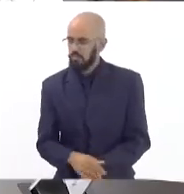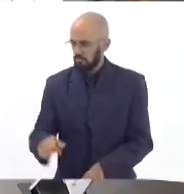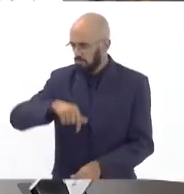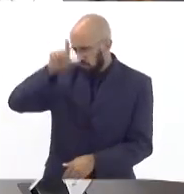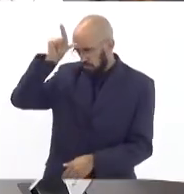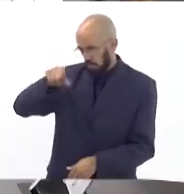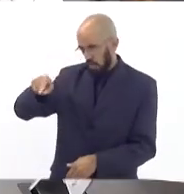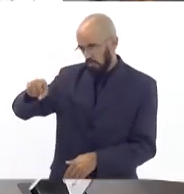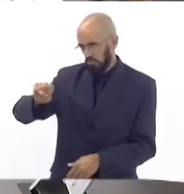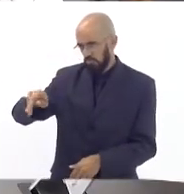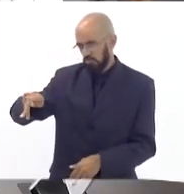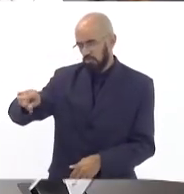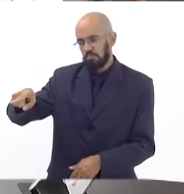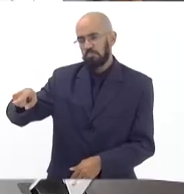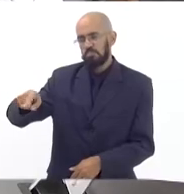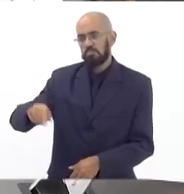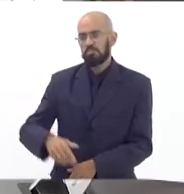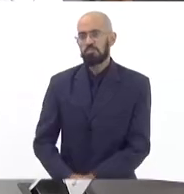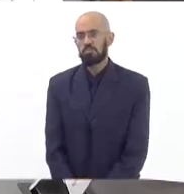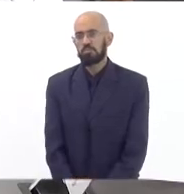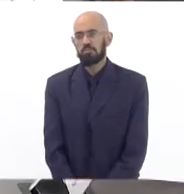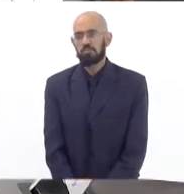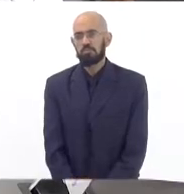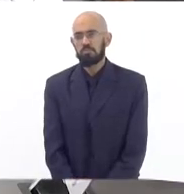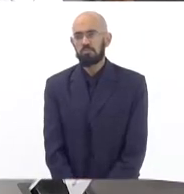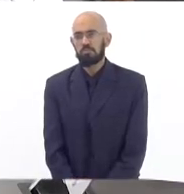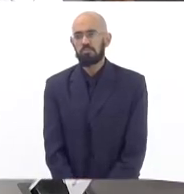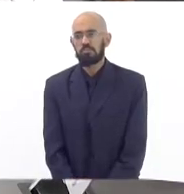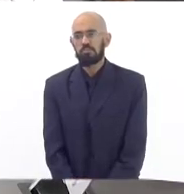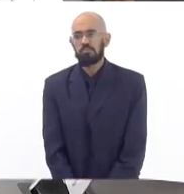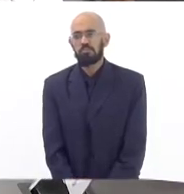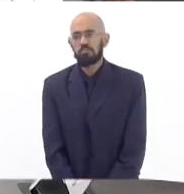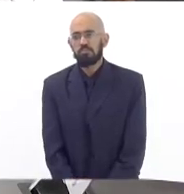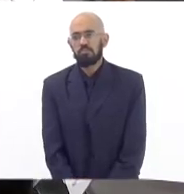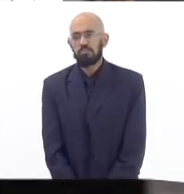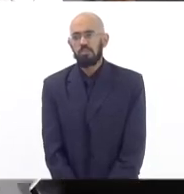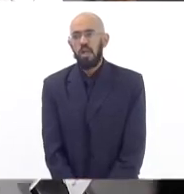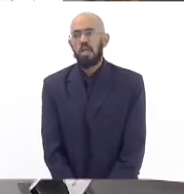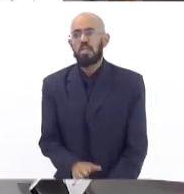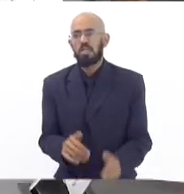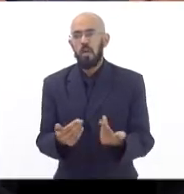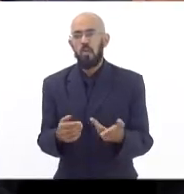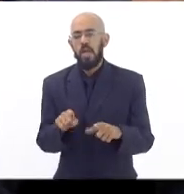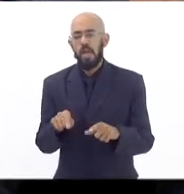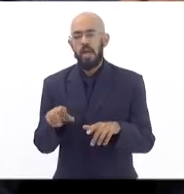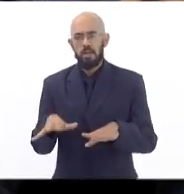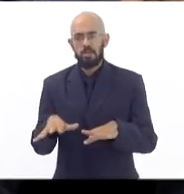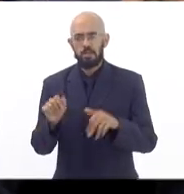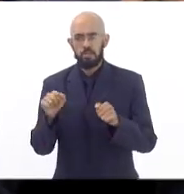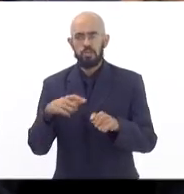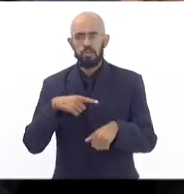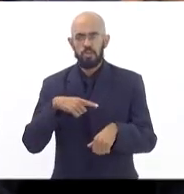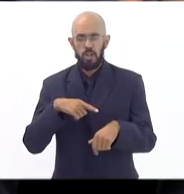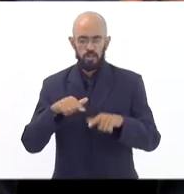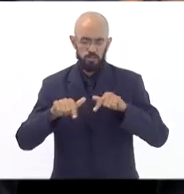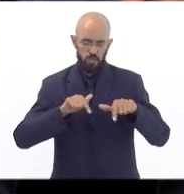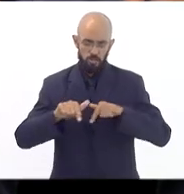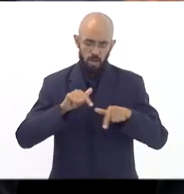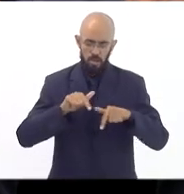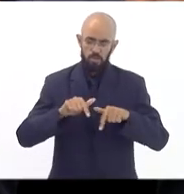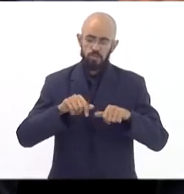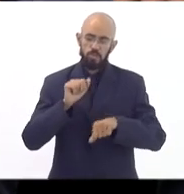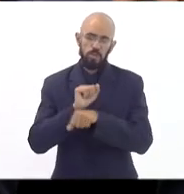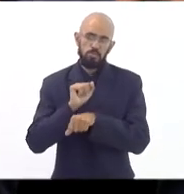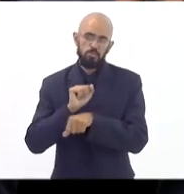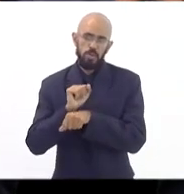tá satisfeito se pode concluir enfim a isso a gente tem essa operação ainda então a gente tá guardando